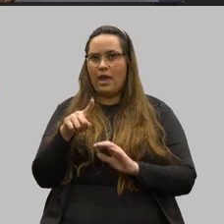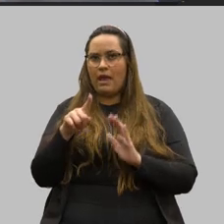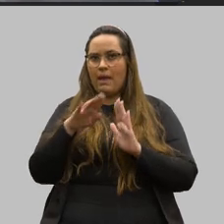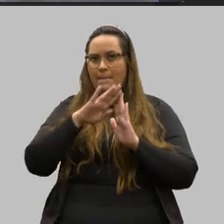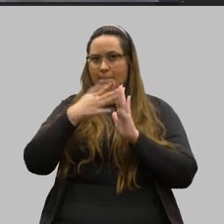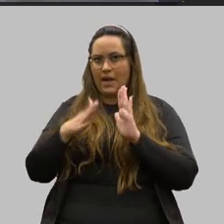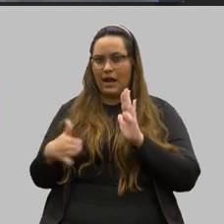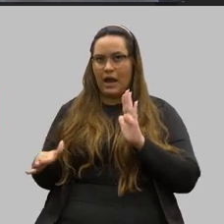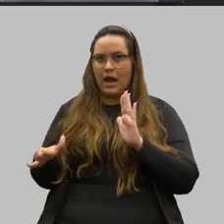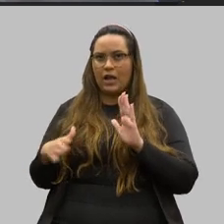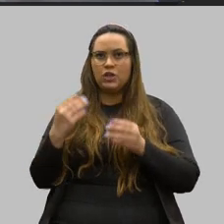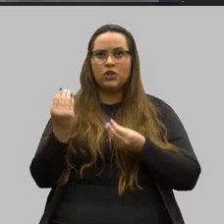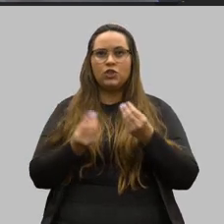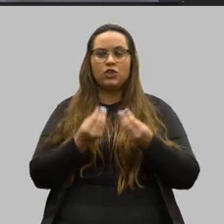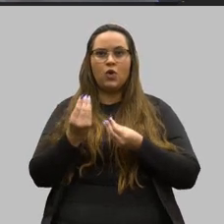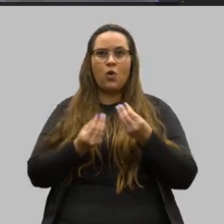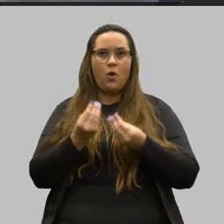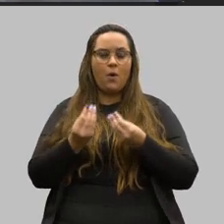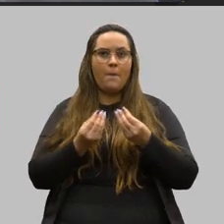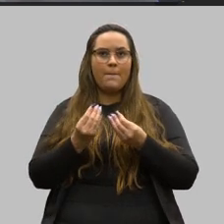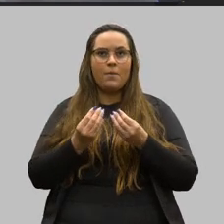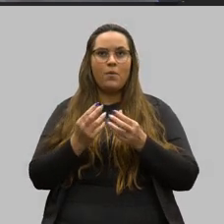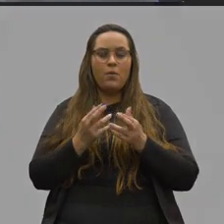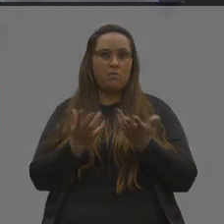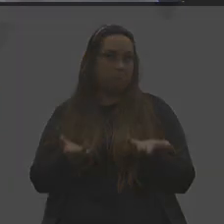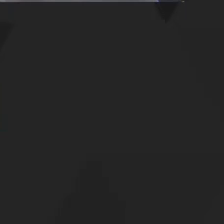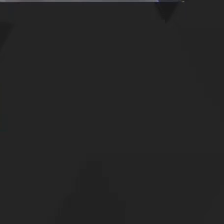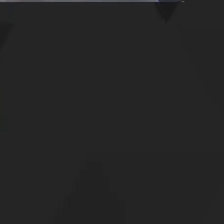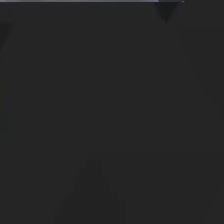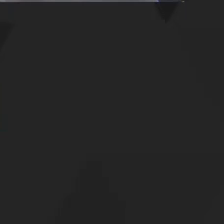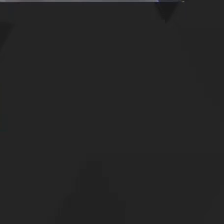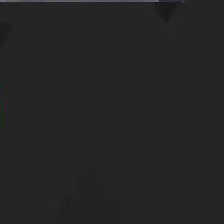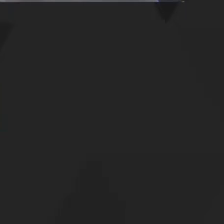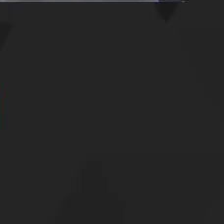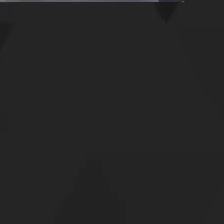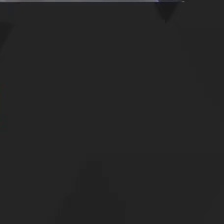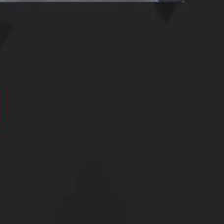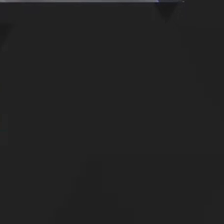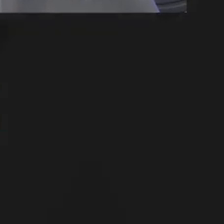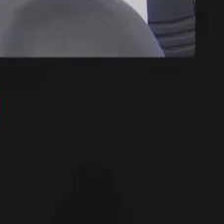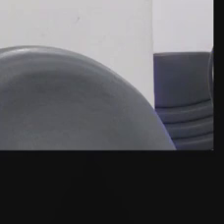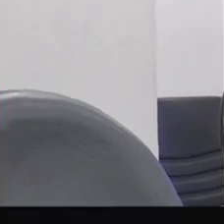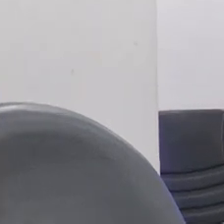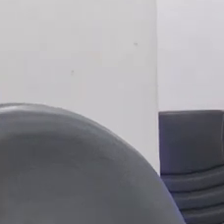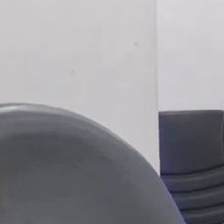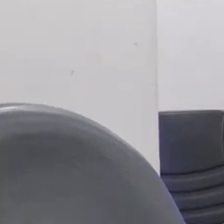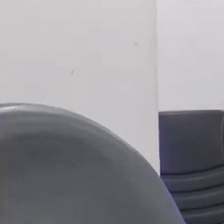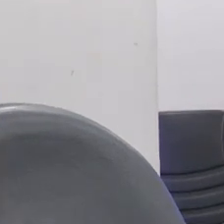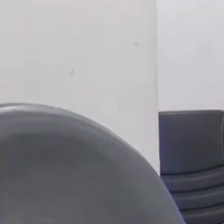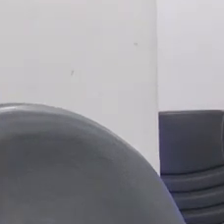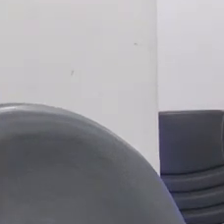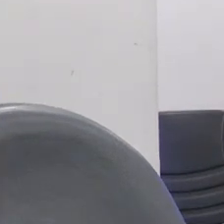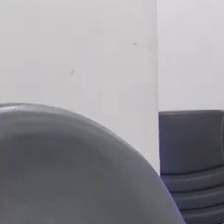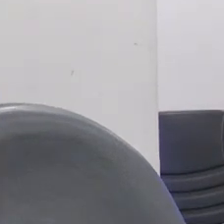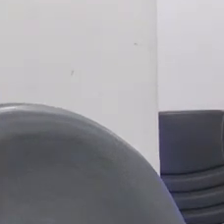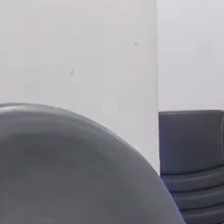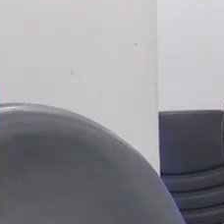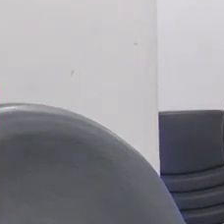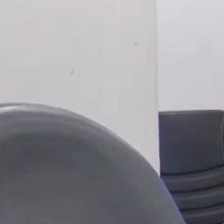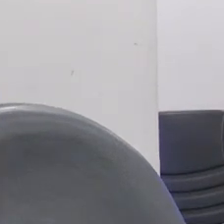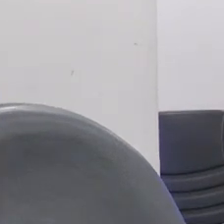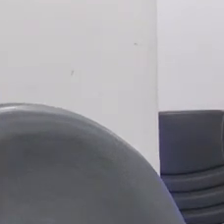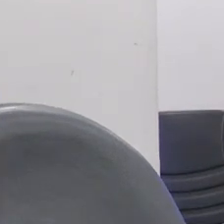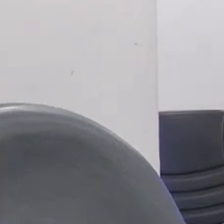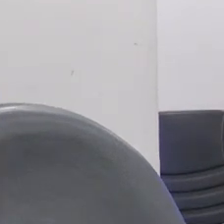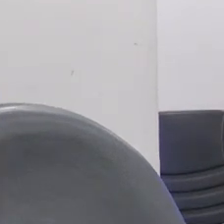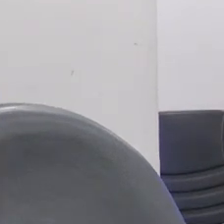vamos atuar eh em relação a isso então minha primeira pergunta é sobre o laudo na cidade administrativa minha segunda pergunta é Qual é